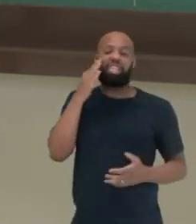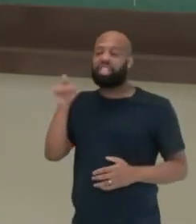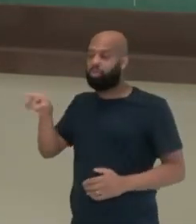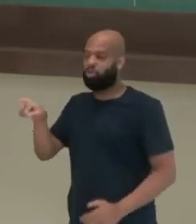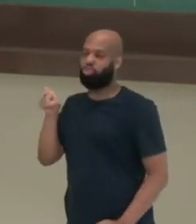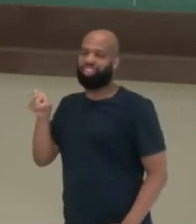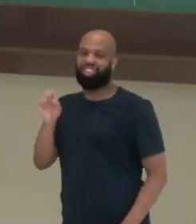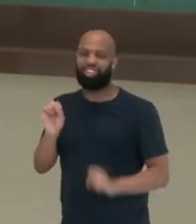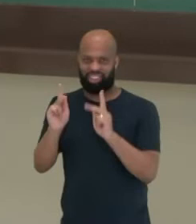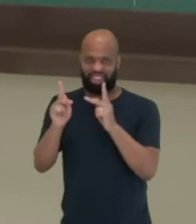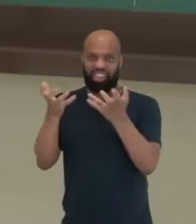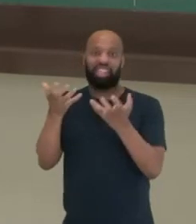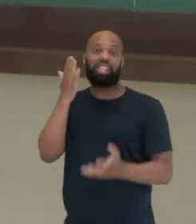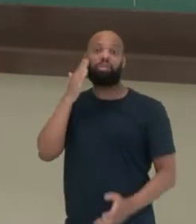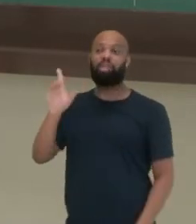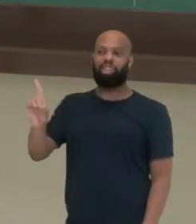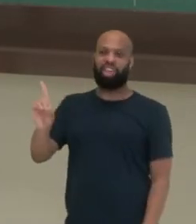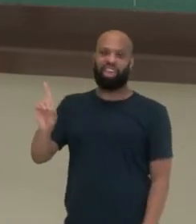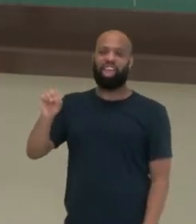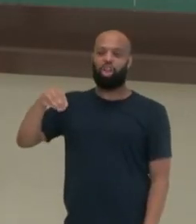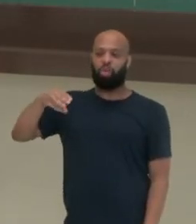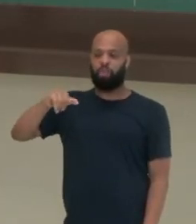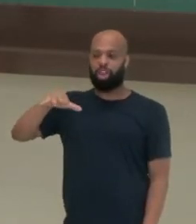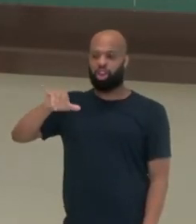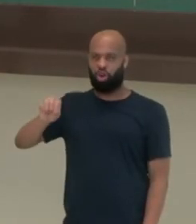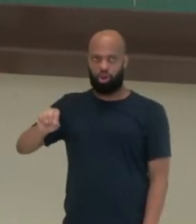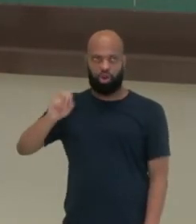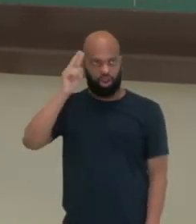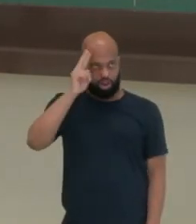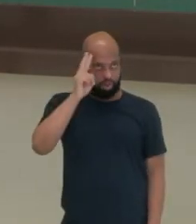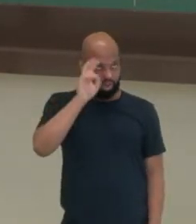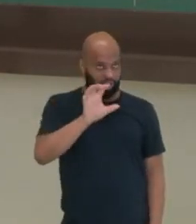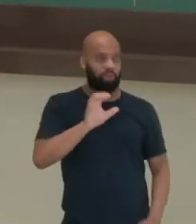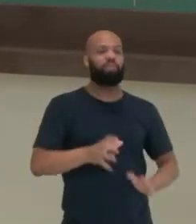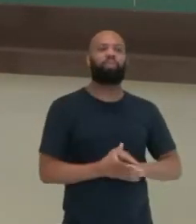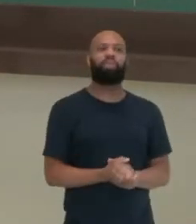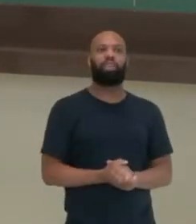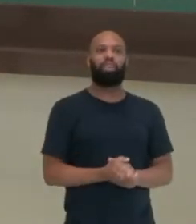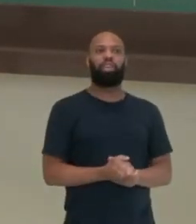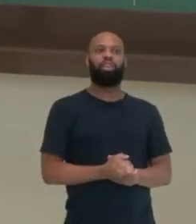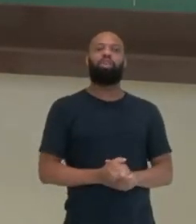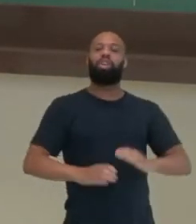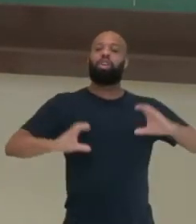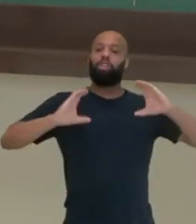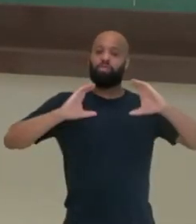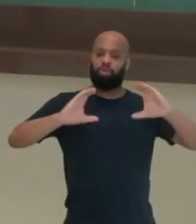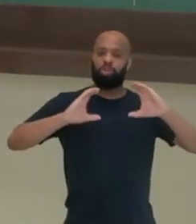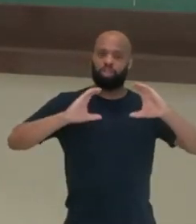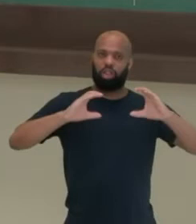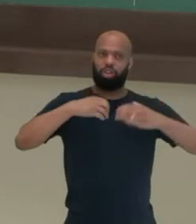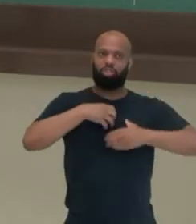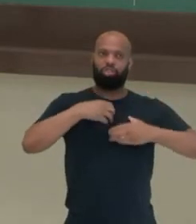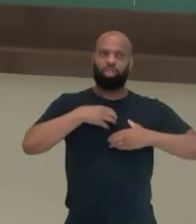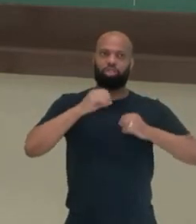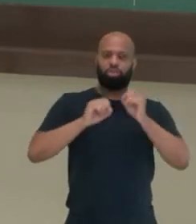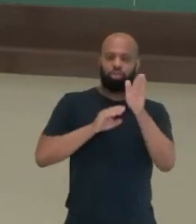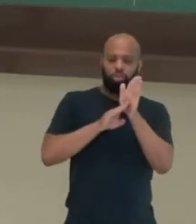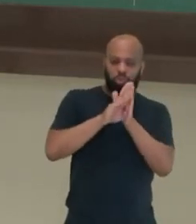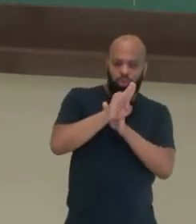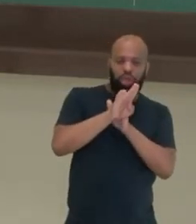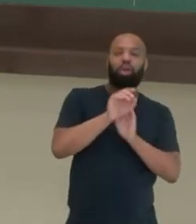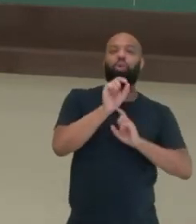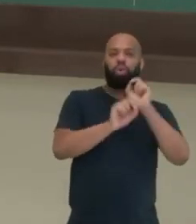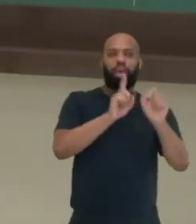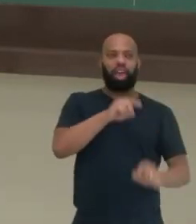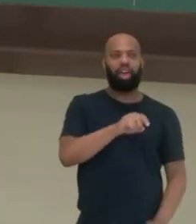era o domínio. Ok? Deu para lembrar? Muito bem. Uma função linear y igual a x mais b,